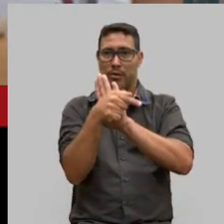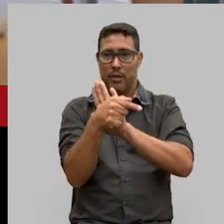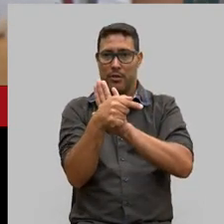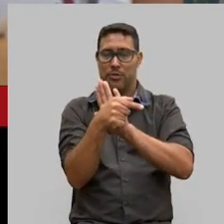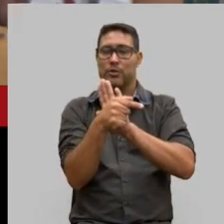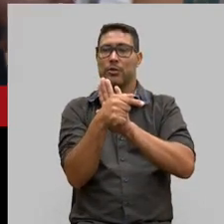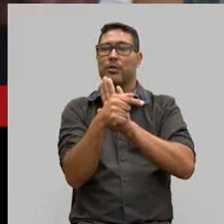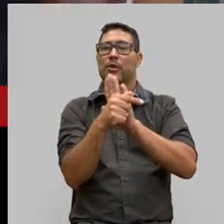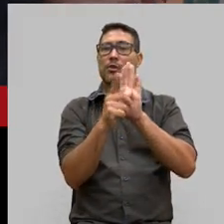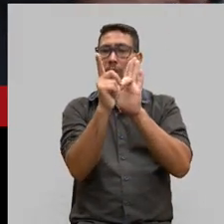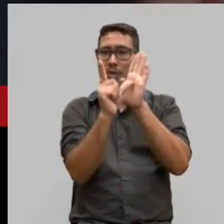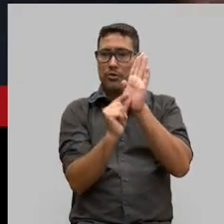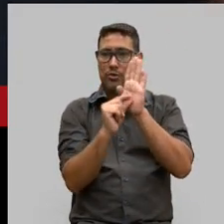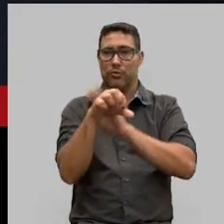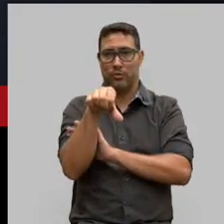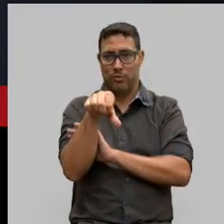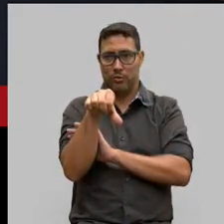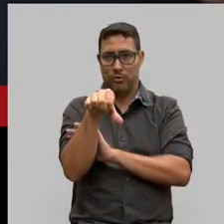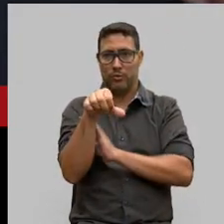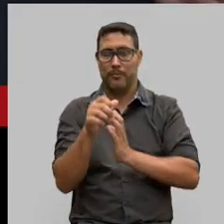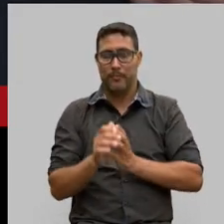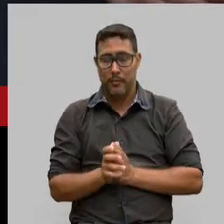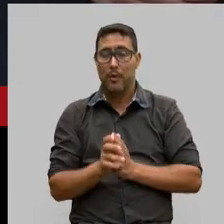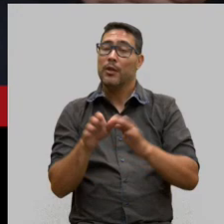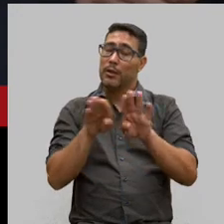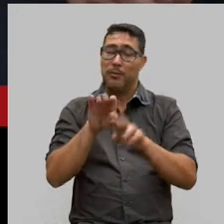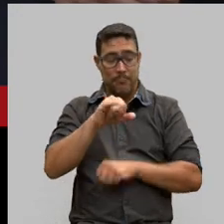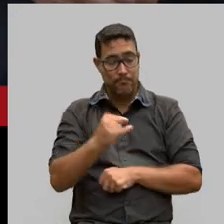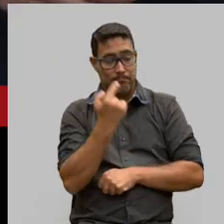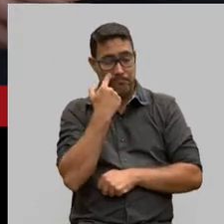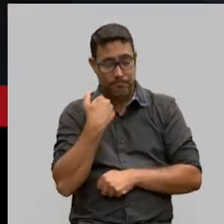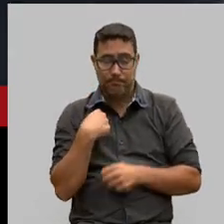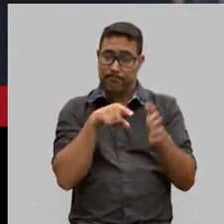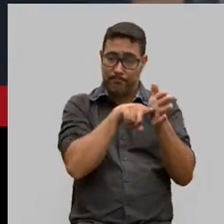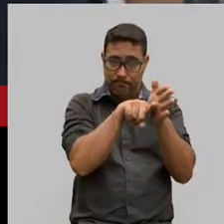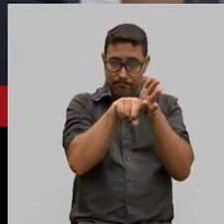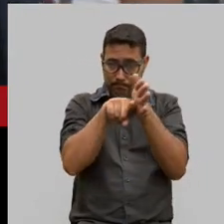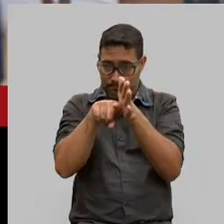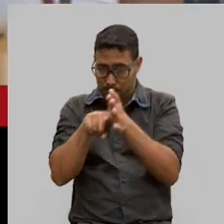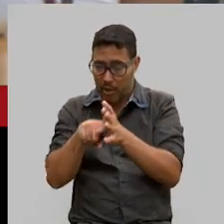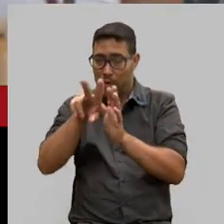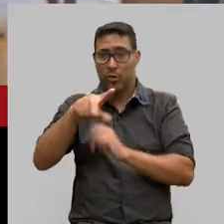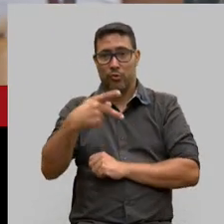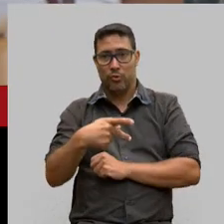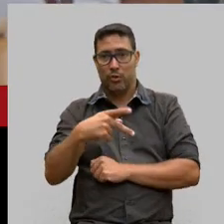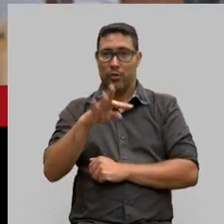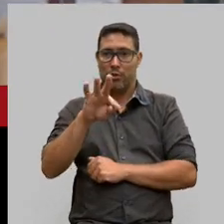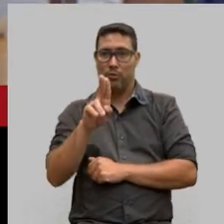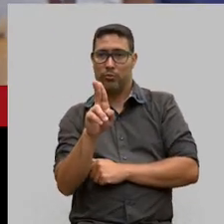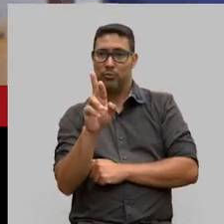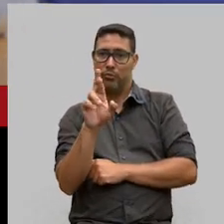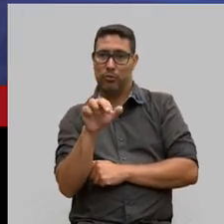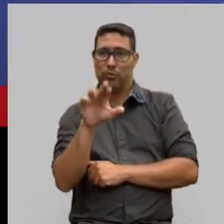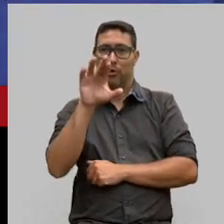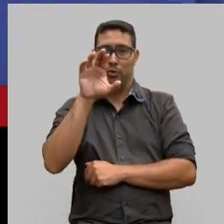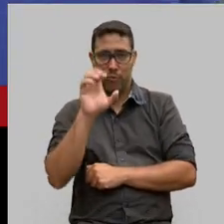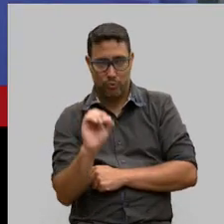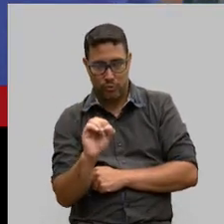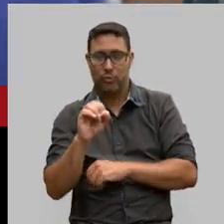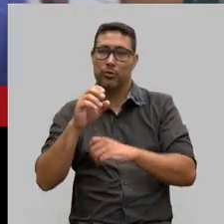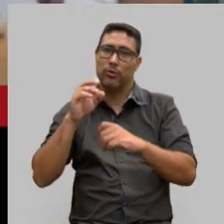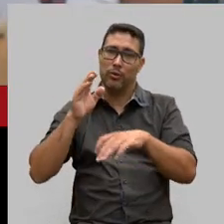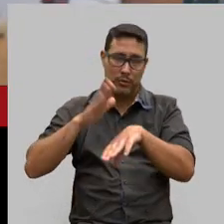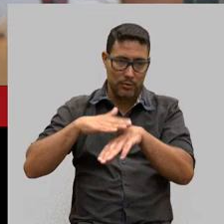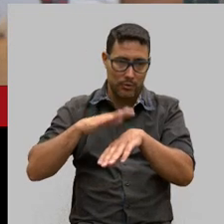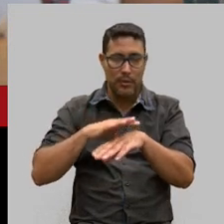9º na oportunidade de analisar o projeto do segundo turno entendemos que ainda subsistem